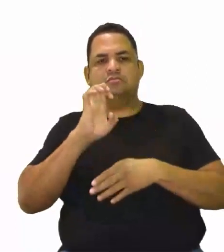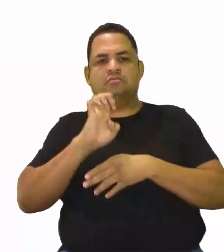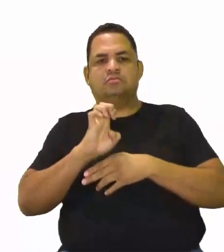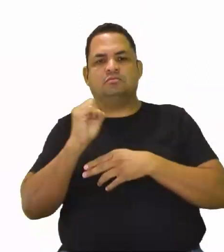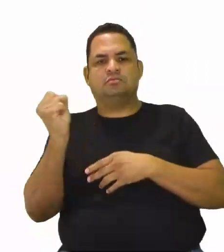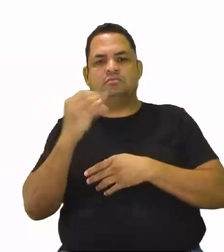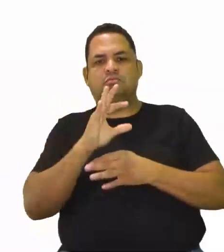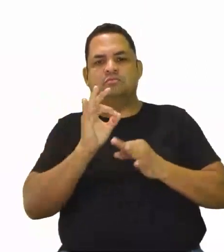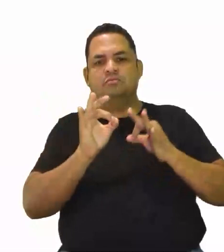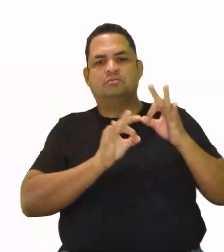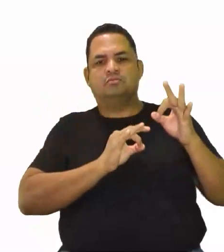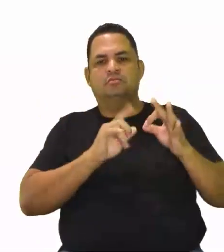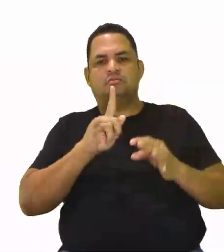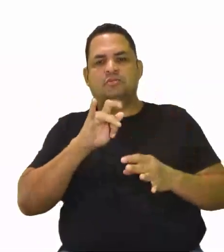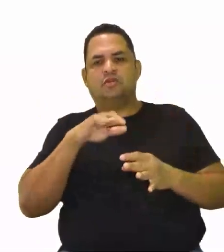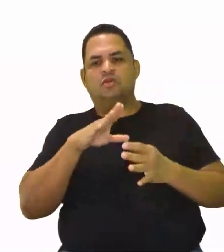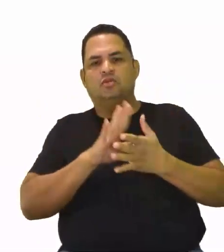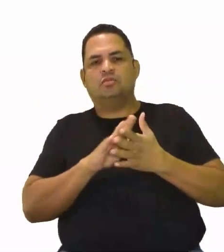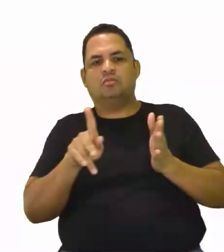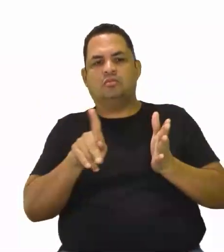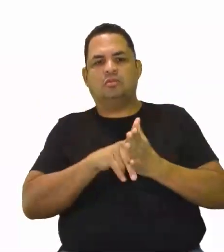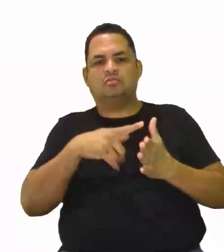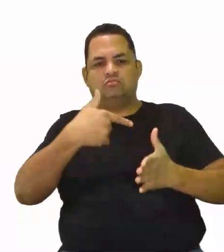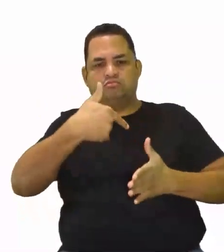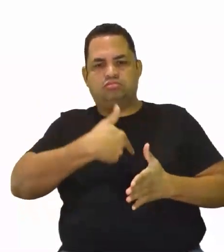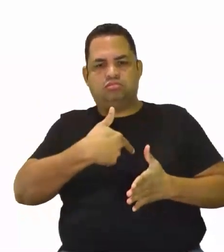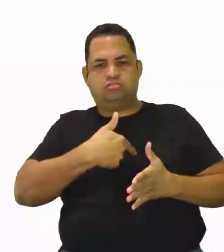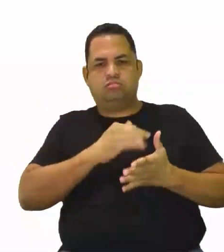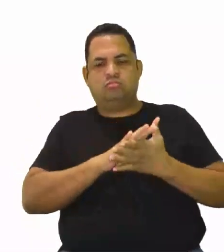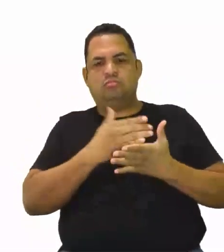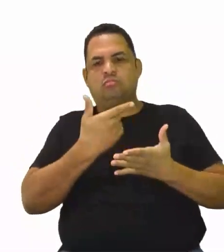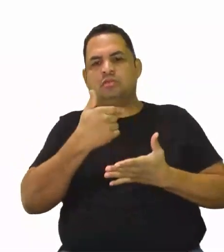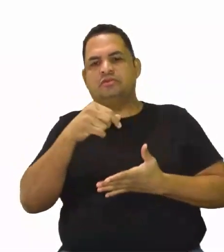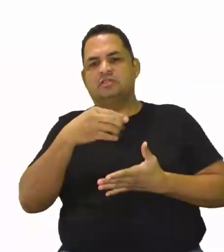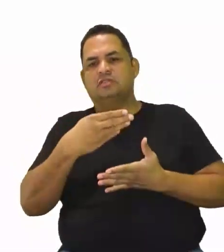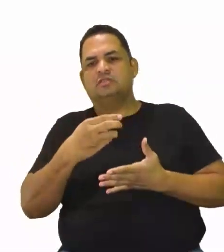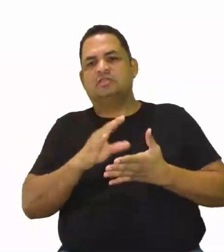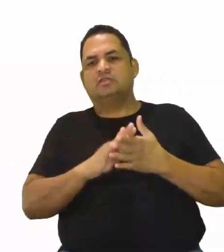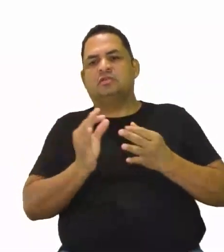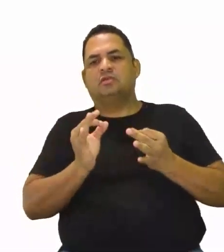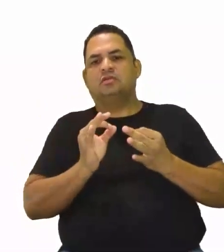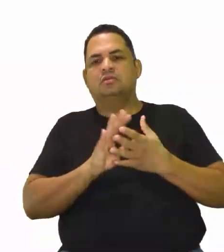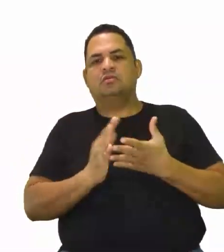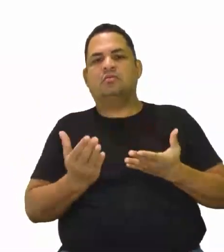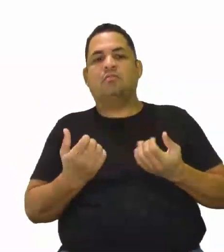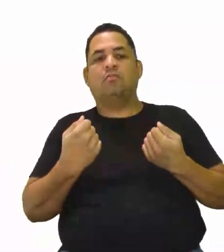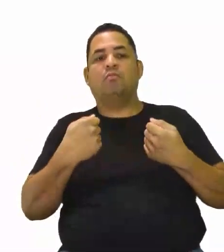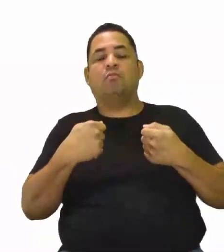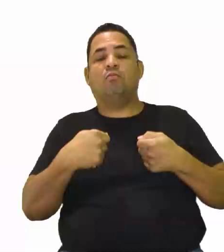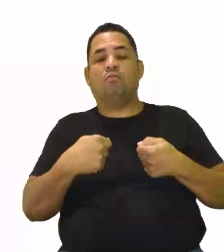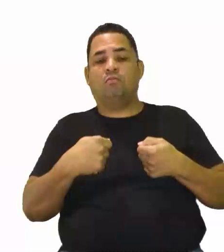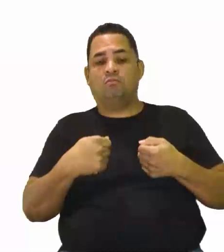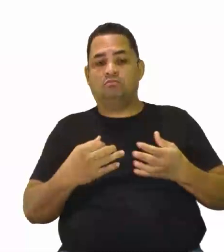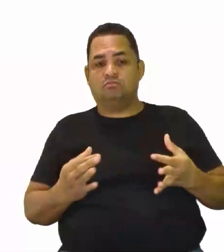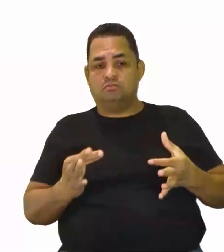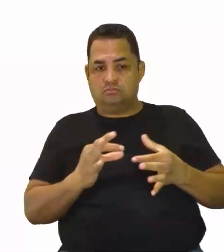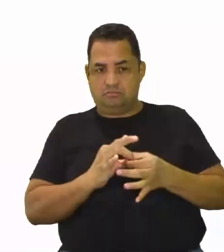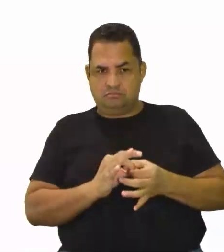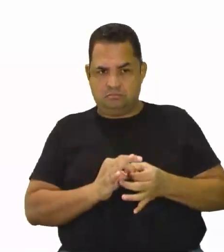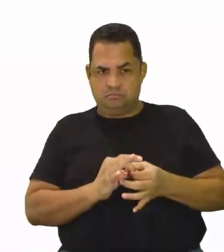implantado por golpe do próprio presidente Getúlio Vargas em 1937, pode ser associado